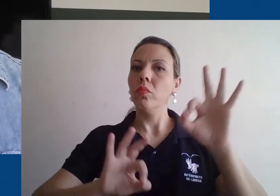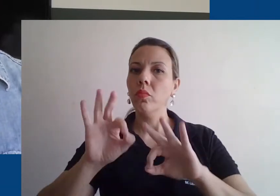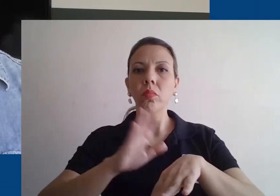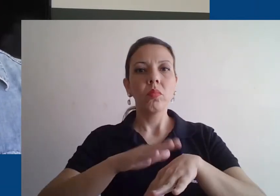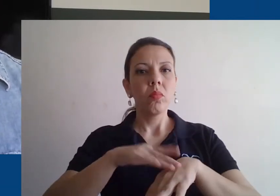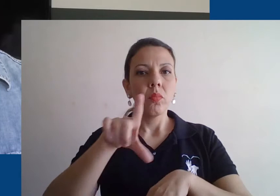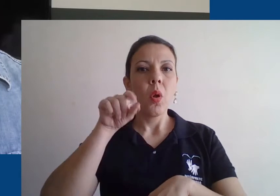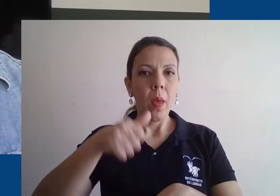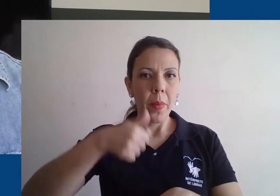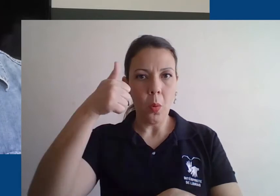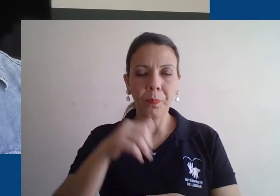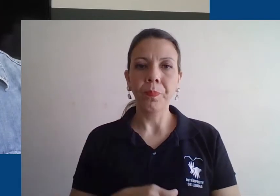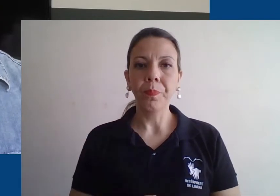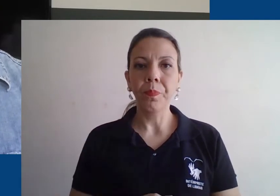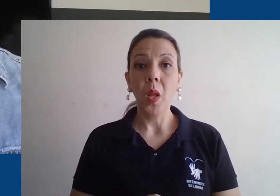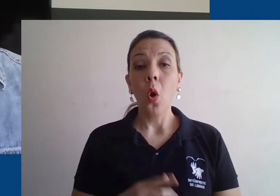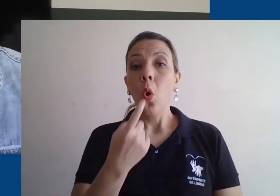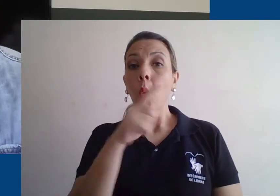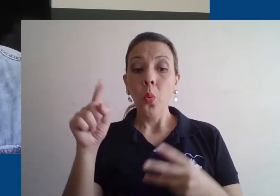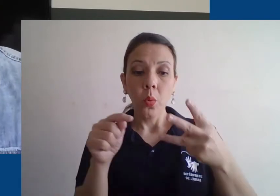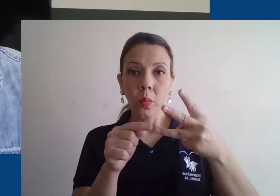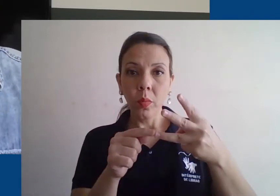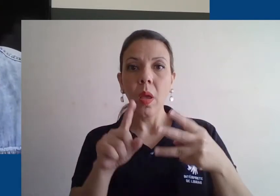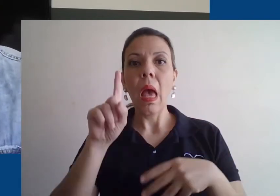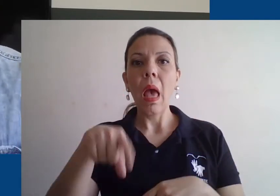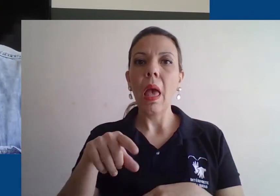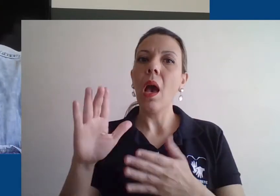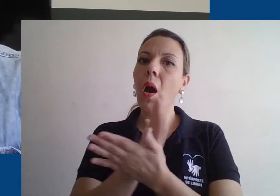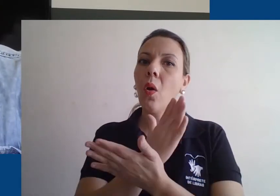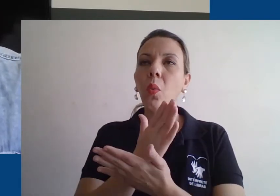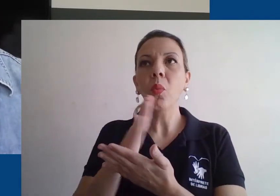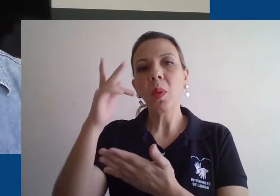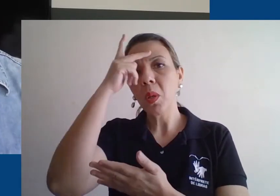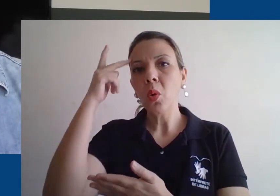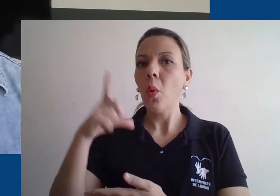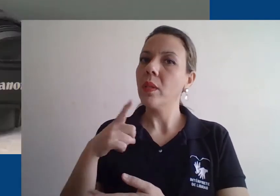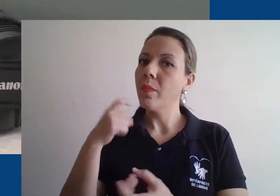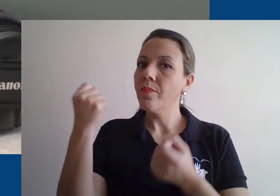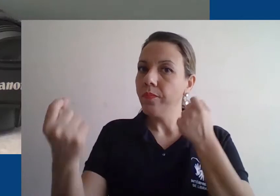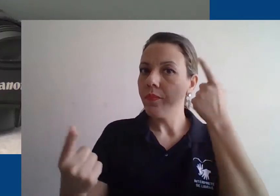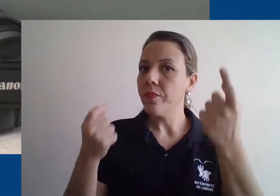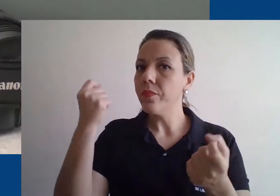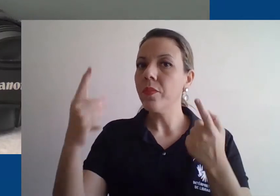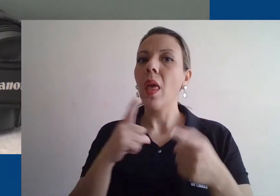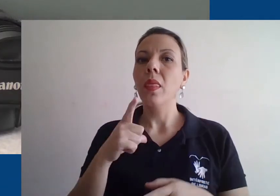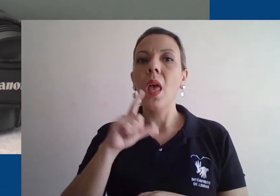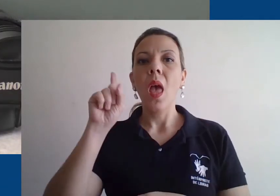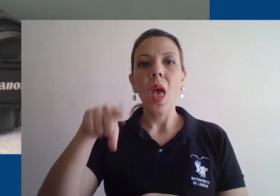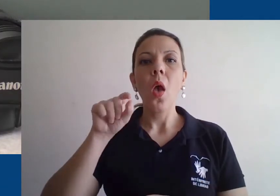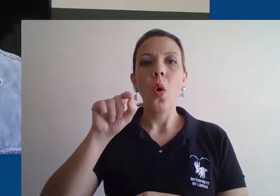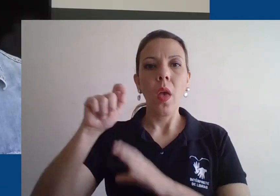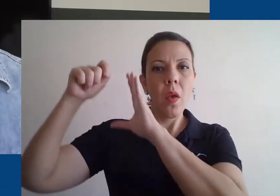eu deixei esse por último porque é o que menos pessoas irão usar para gravar, acredito eu vou falar da câmera, que é uma câmera, eu